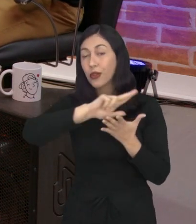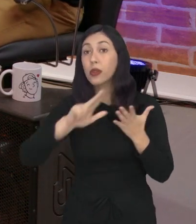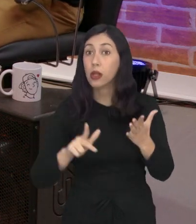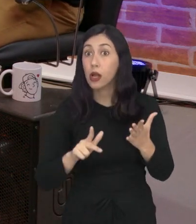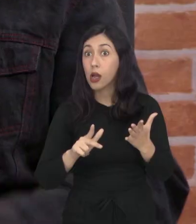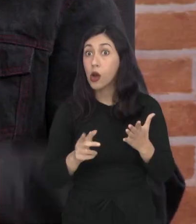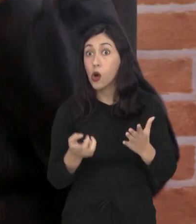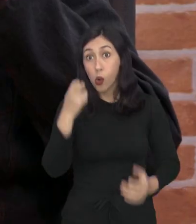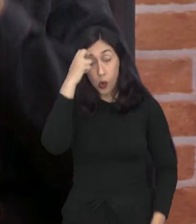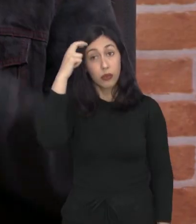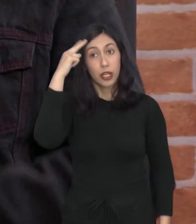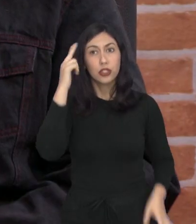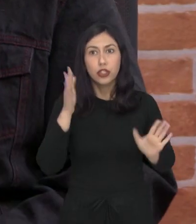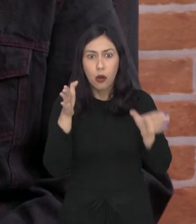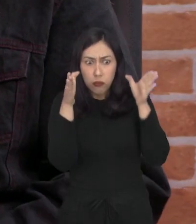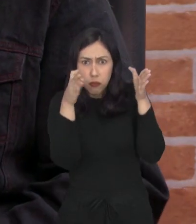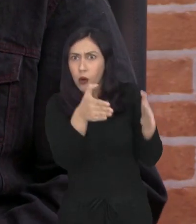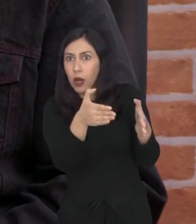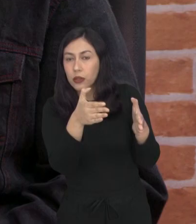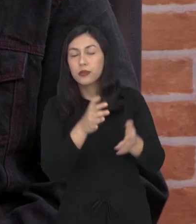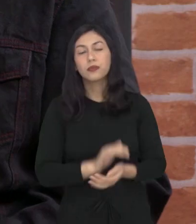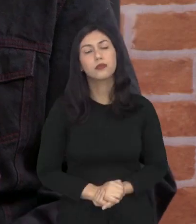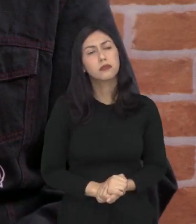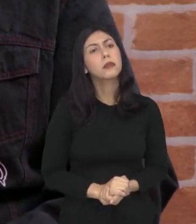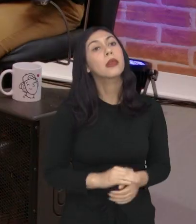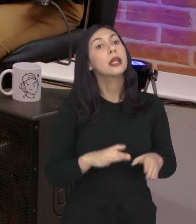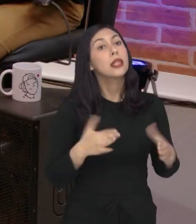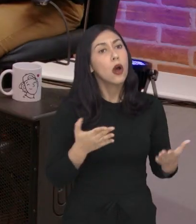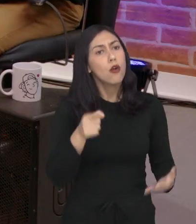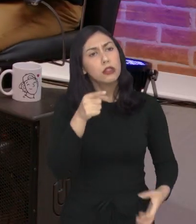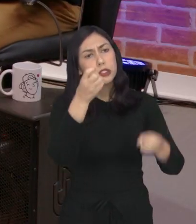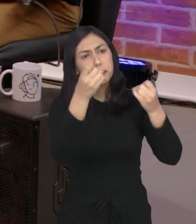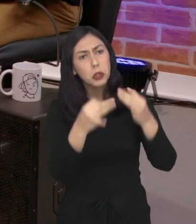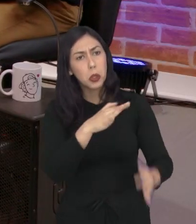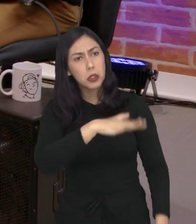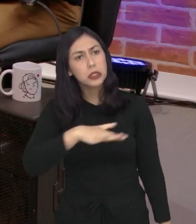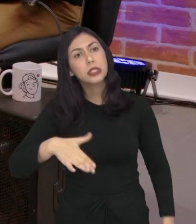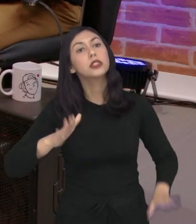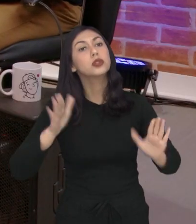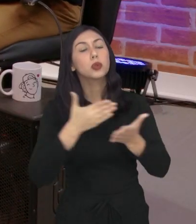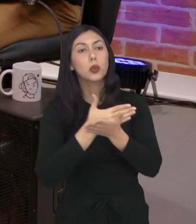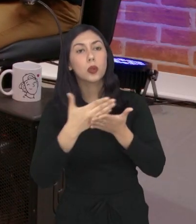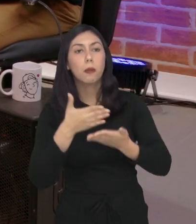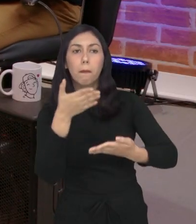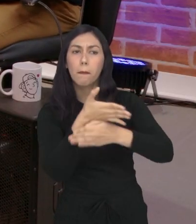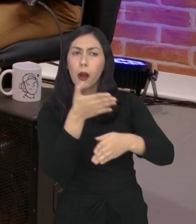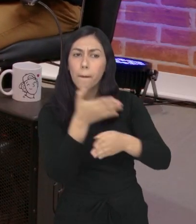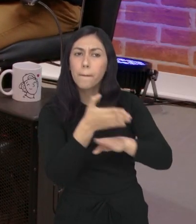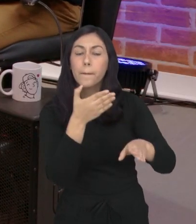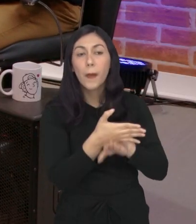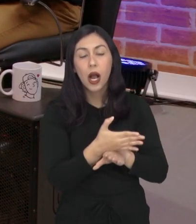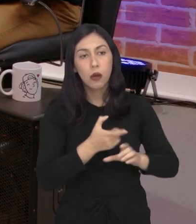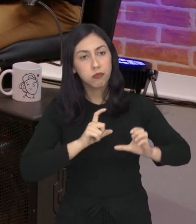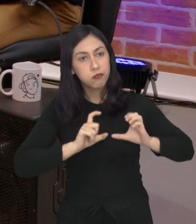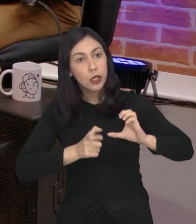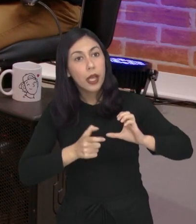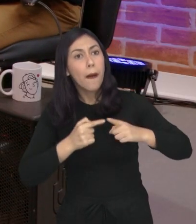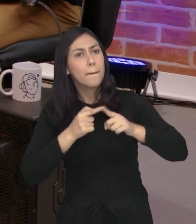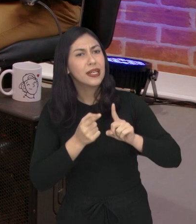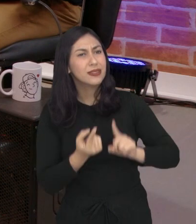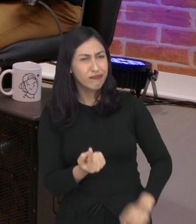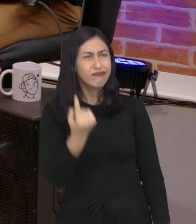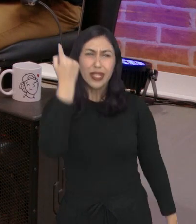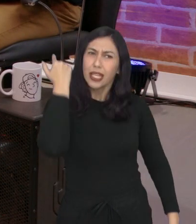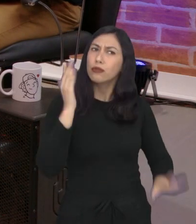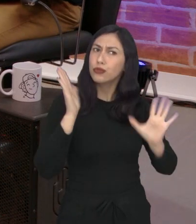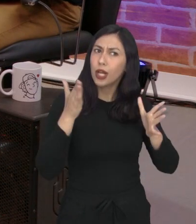mas mais quadradão, vamos colocar assim, talvez. Ô Paulinho, você falou que desde pequeno você foi atraído por essa área geek, por esse mundo geek, mas